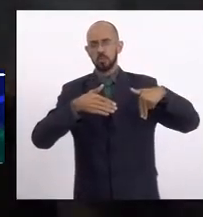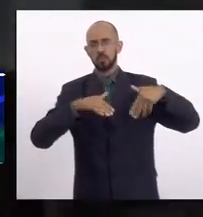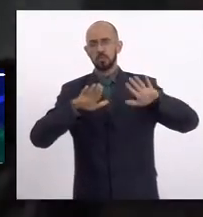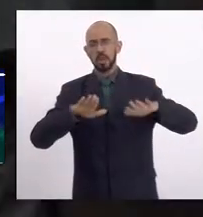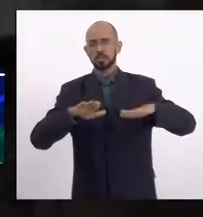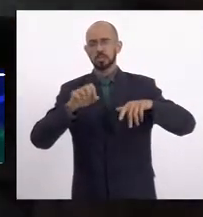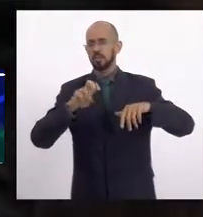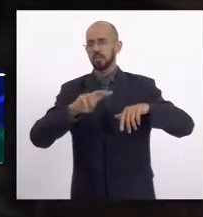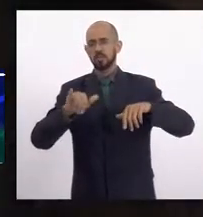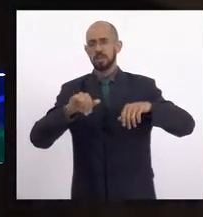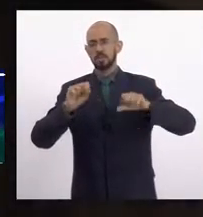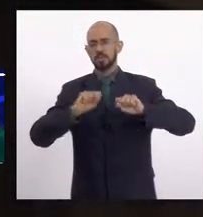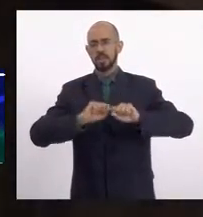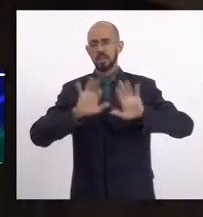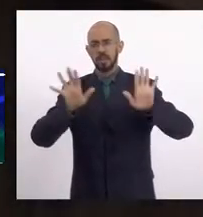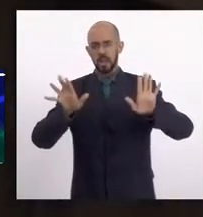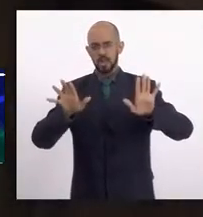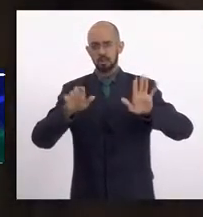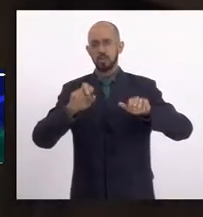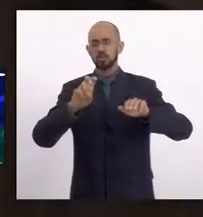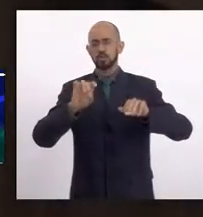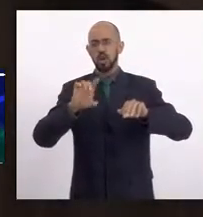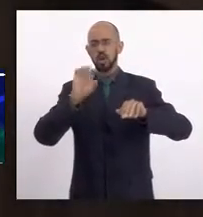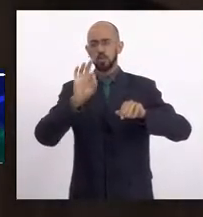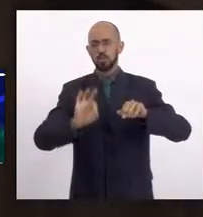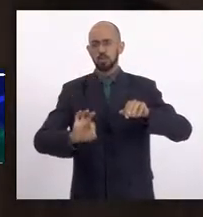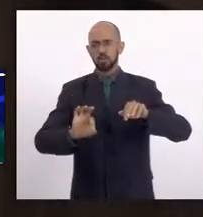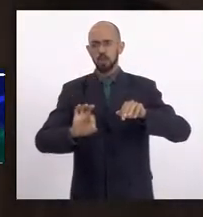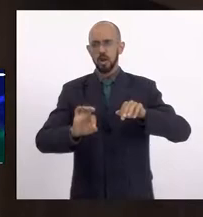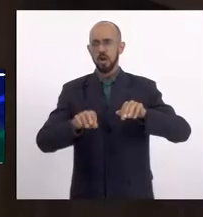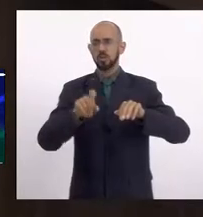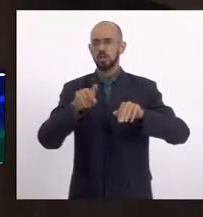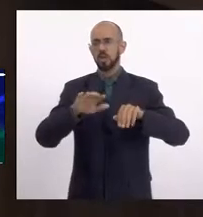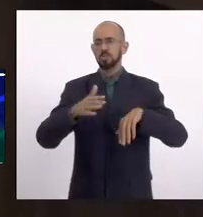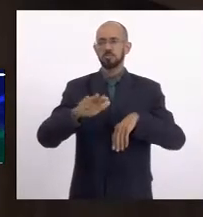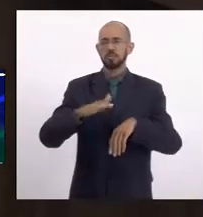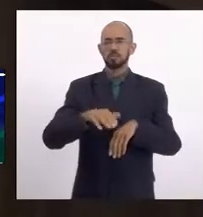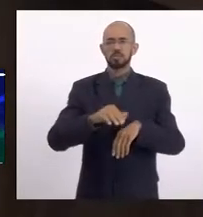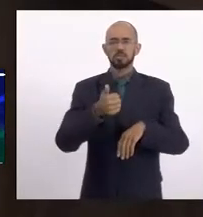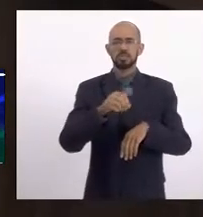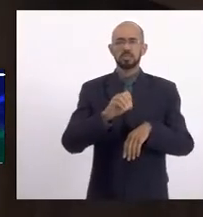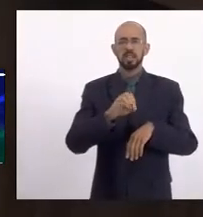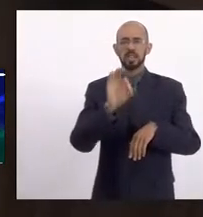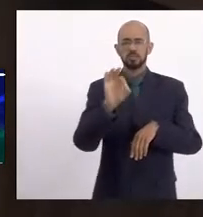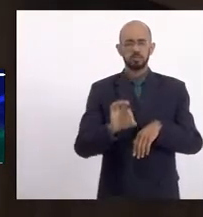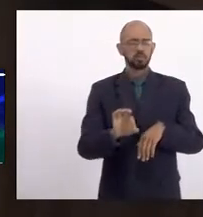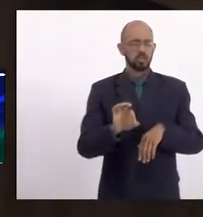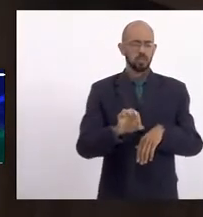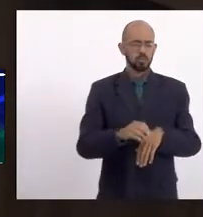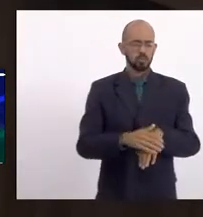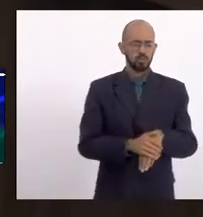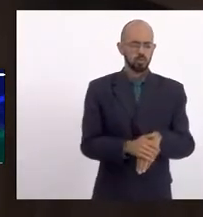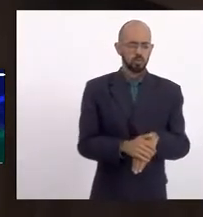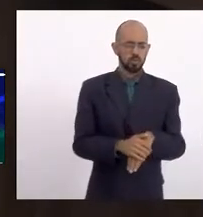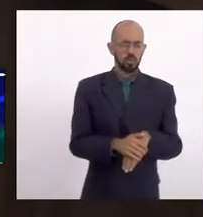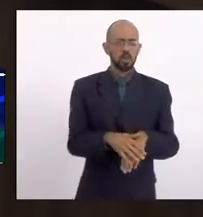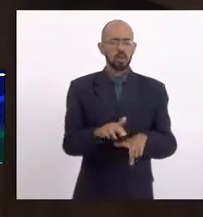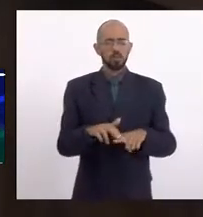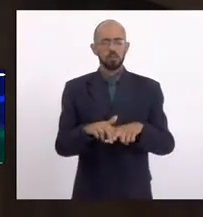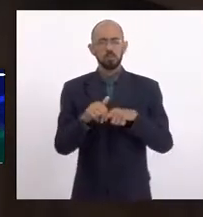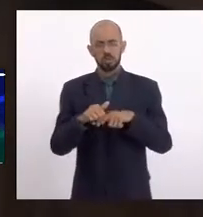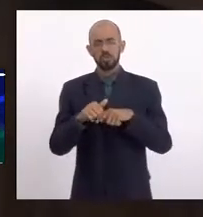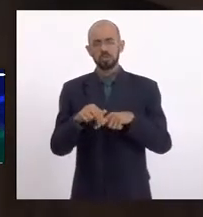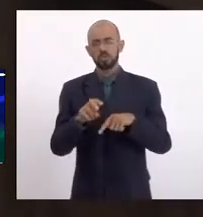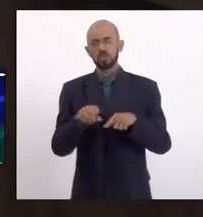será explicitado só o percentual que deve ser na ordem de das pontos percentuais e daí